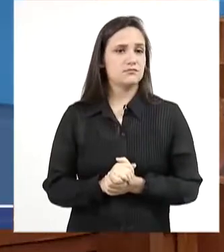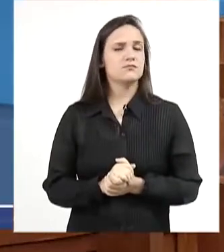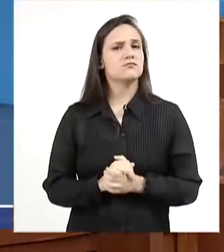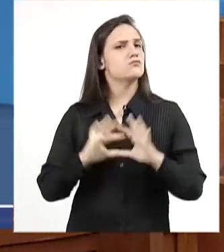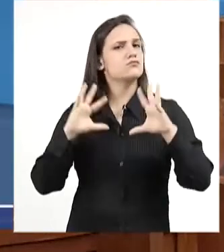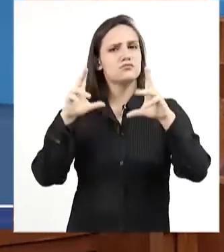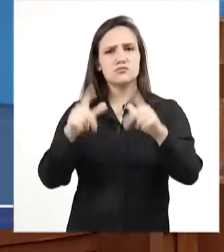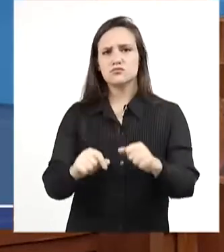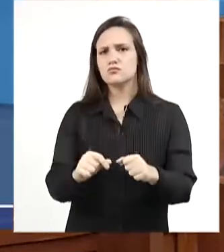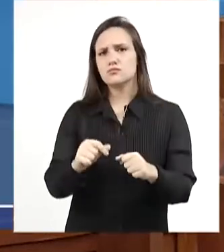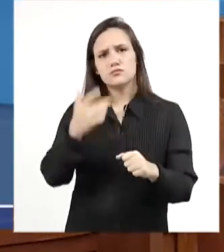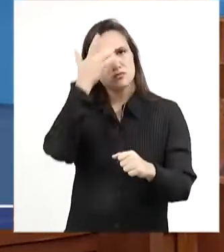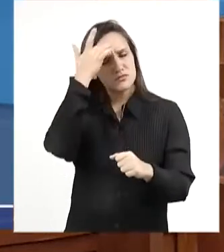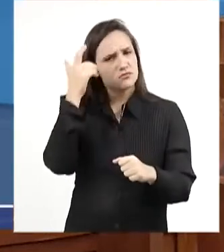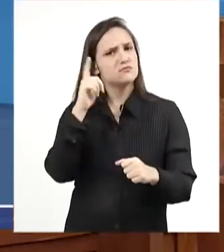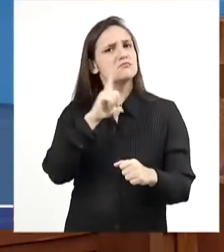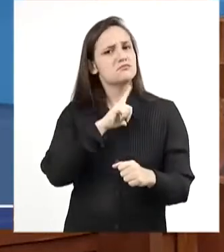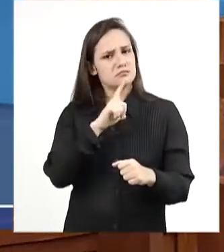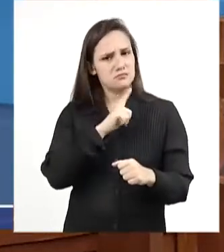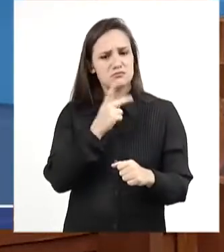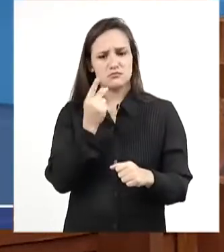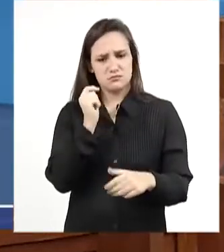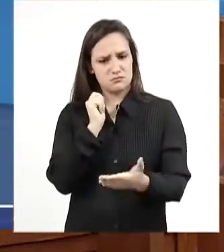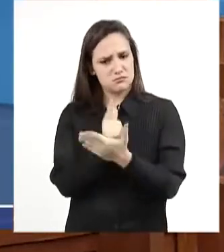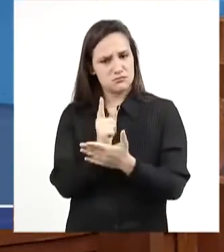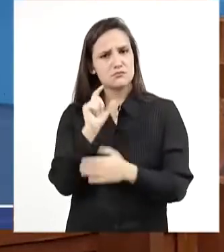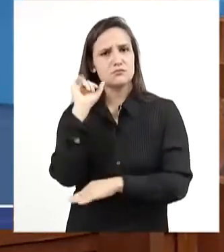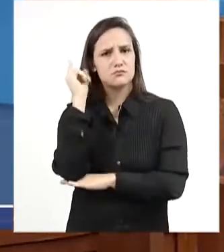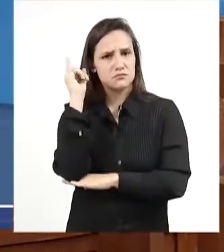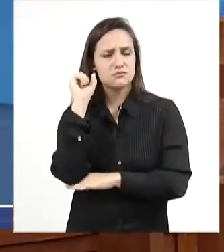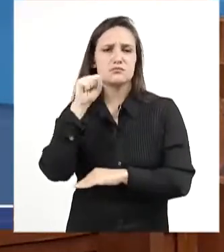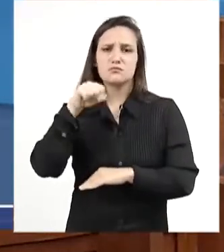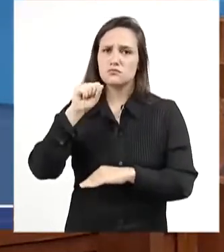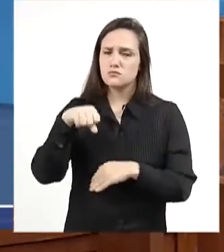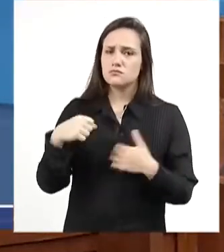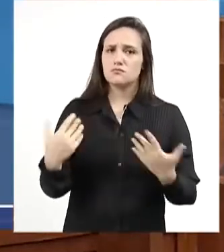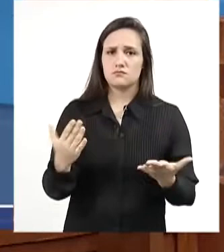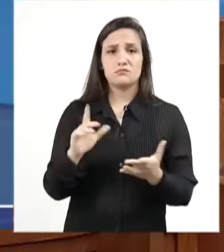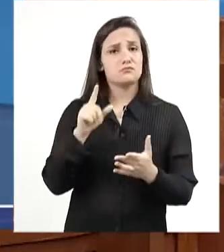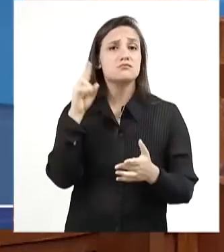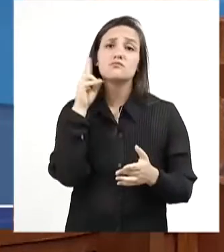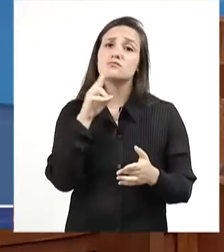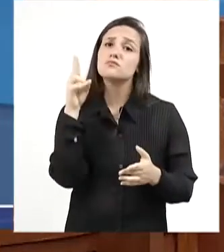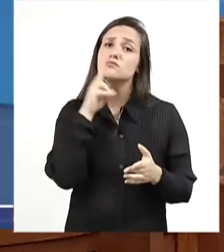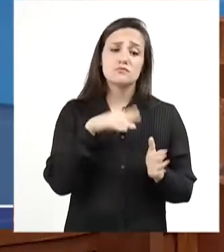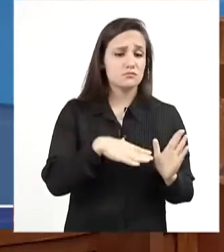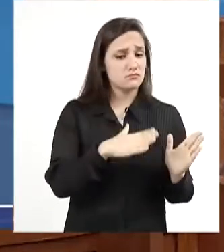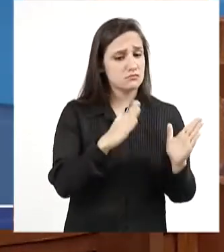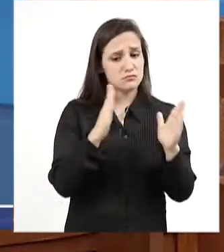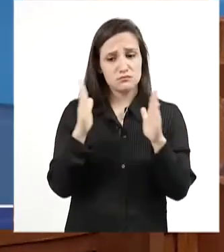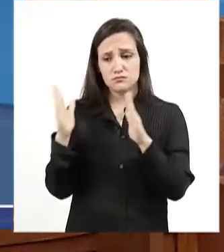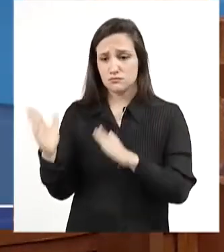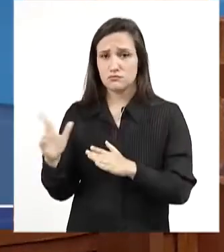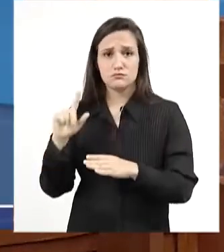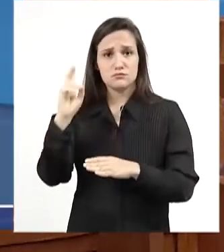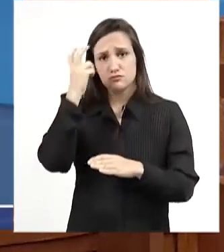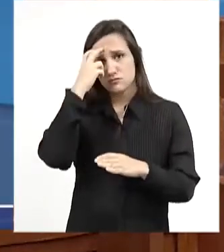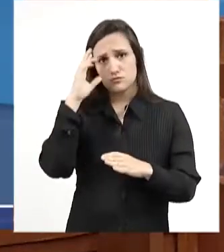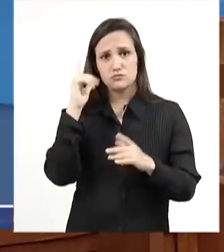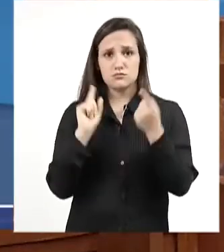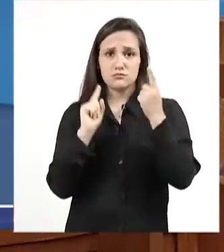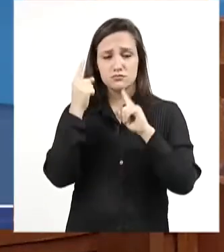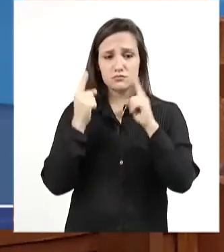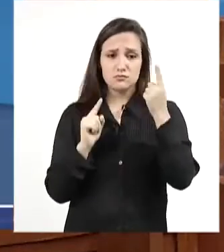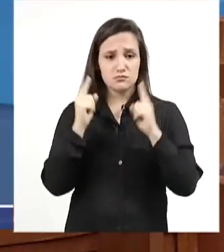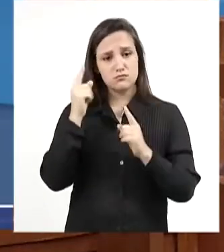Todas as pessoas são contribuintes e, portanto, faz parte de um processo histórico-cultural. O Brasil